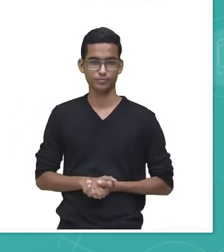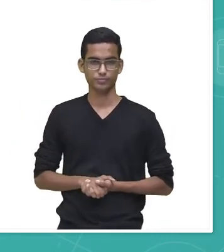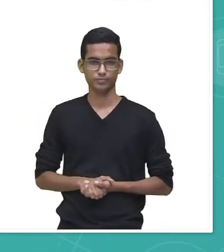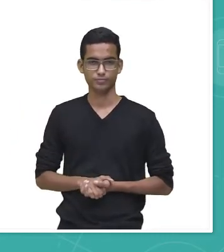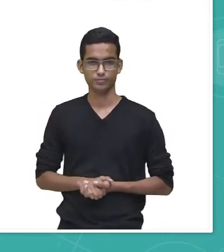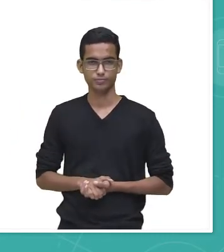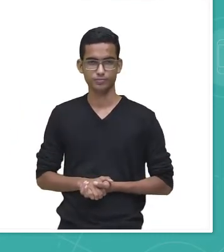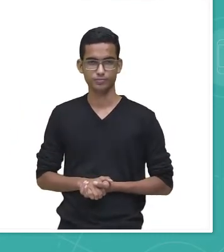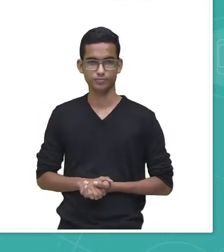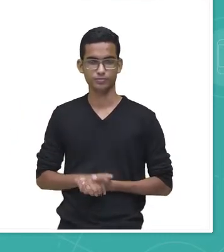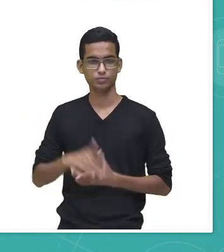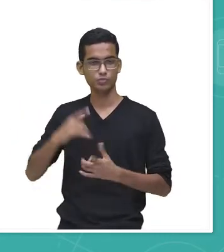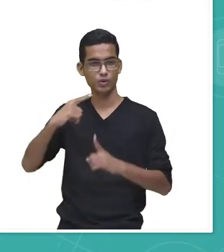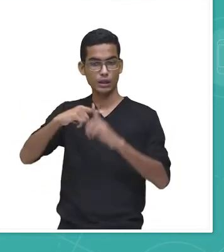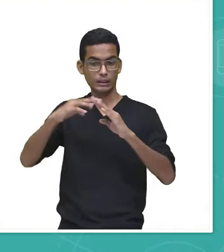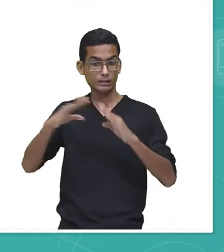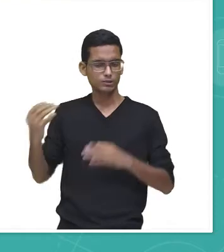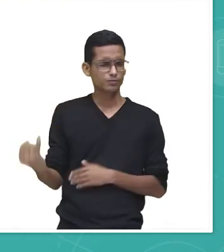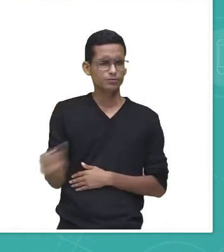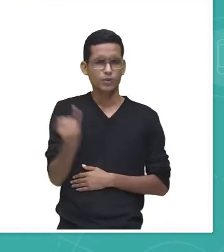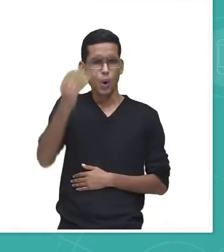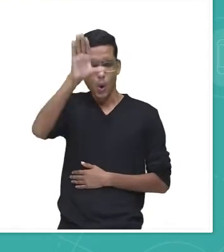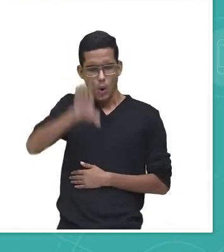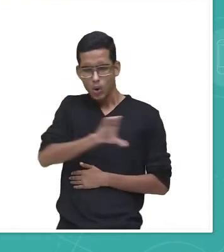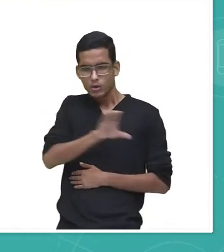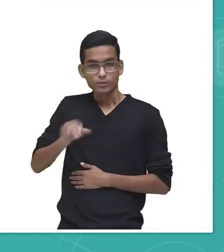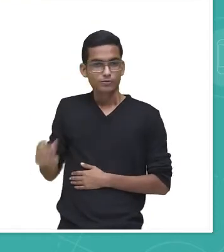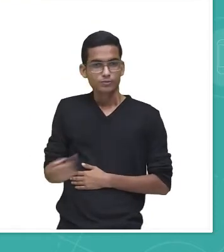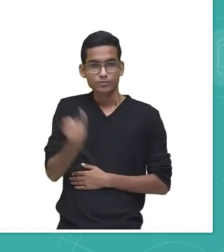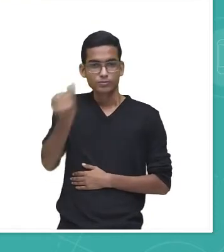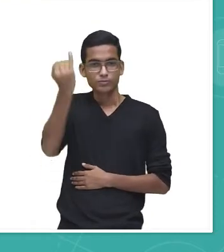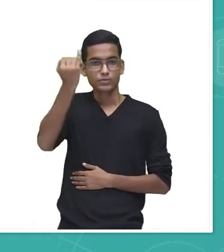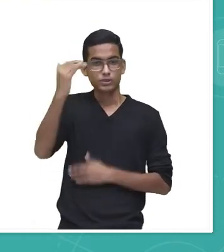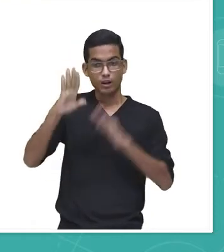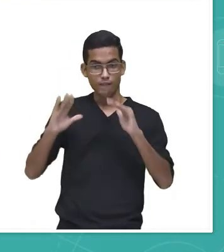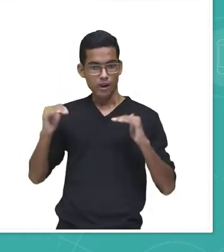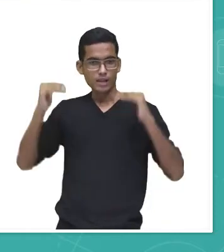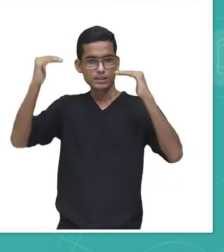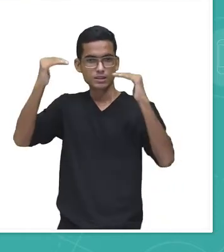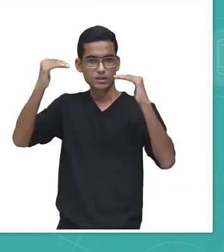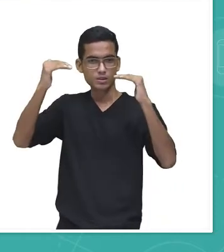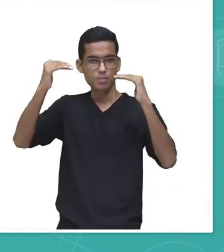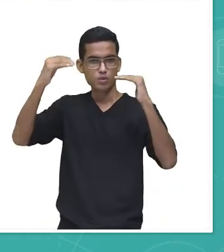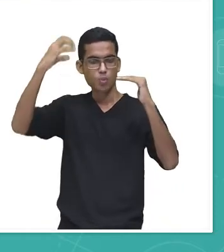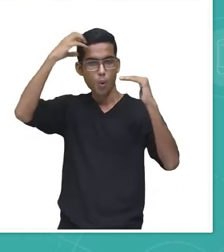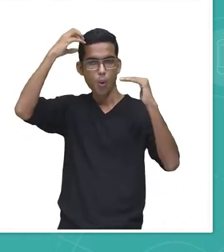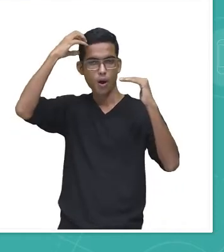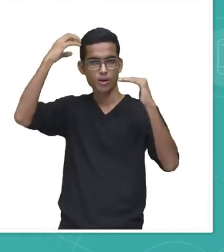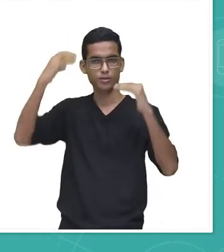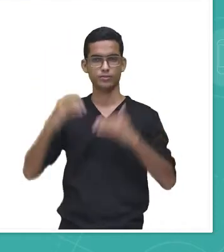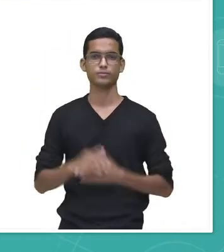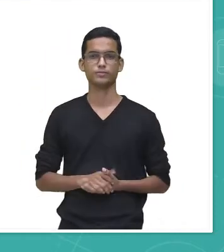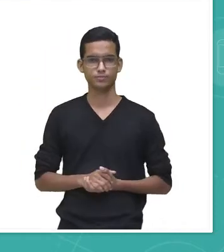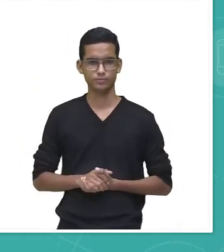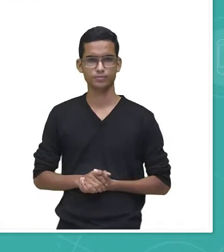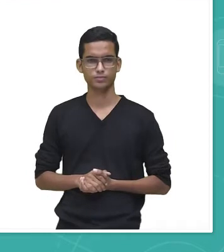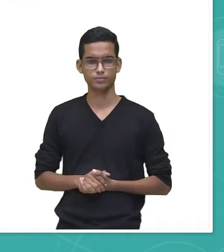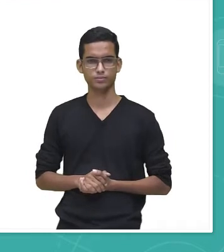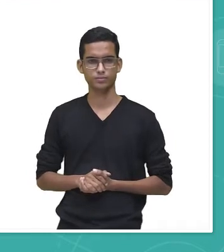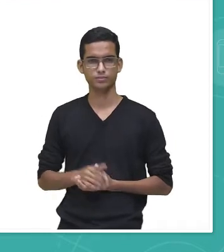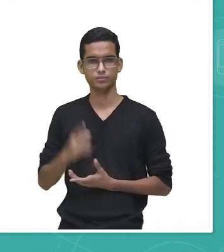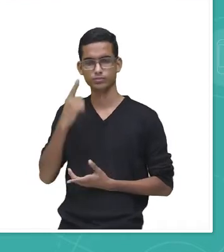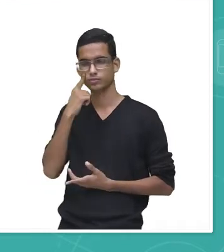tão importante que ela estava acima mesmo da figura do rei. Como é que nós sabemos disso? Olha essa retratação que eu trouxe para vocês aí.